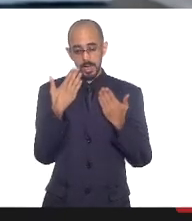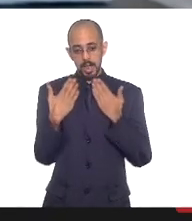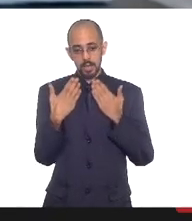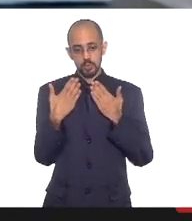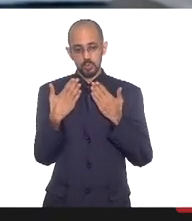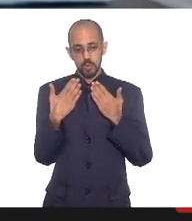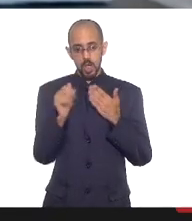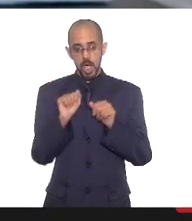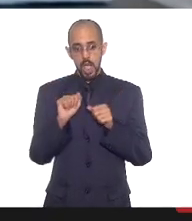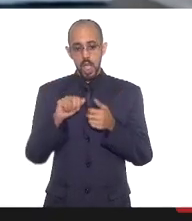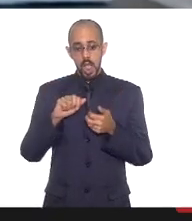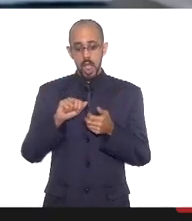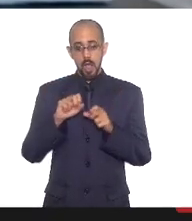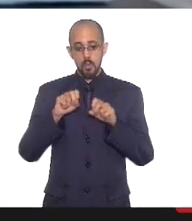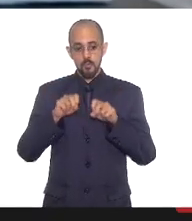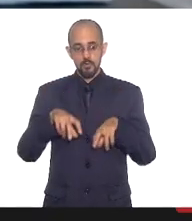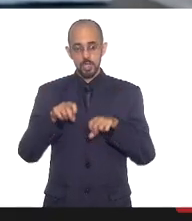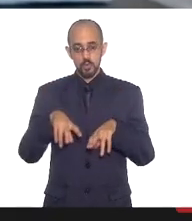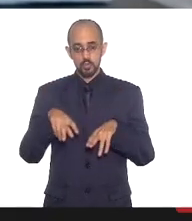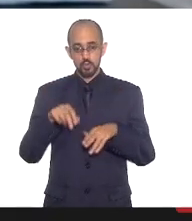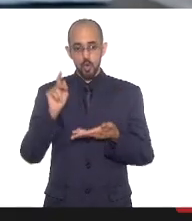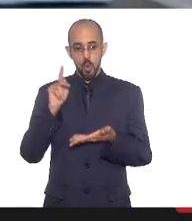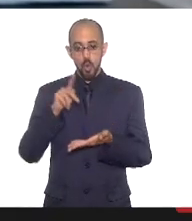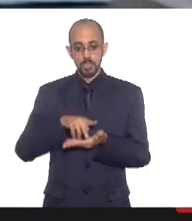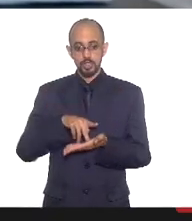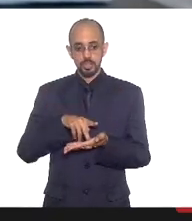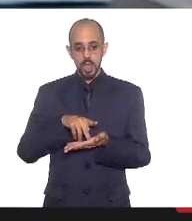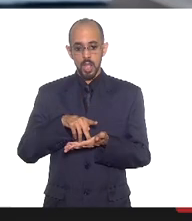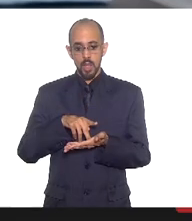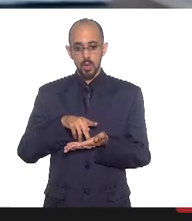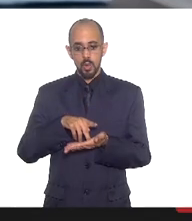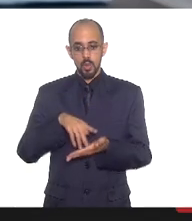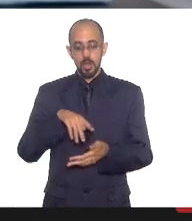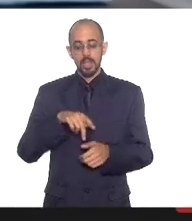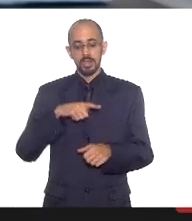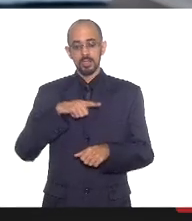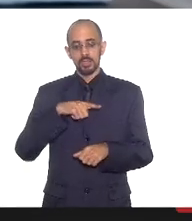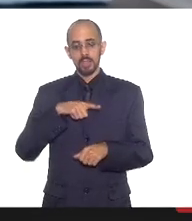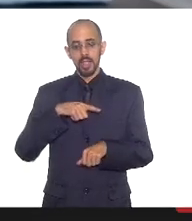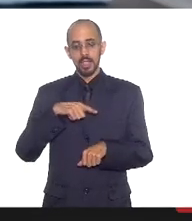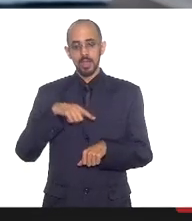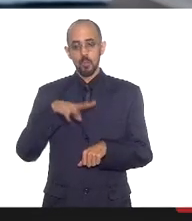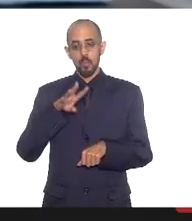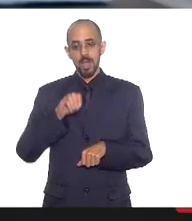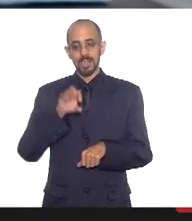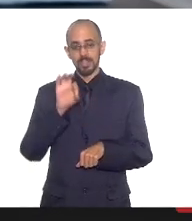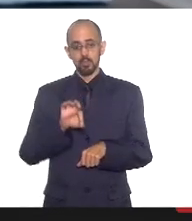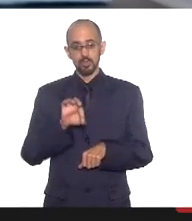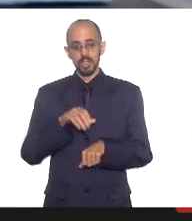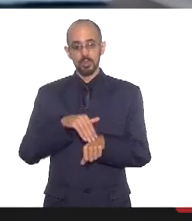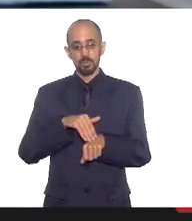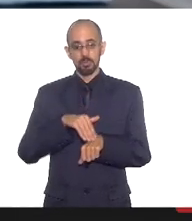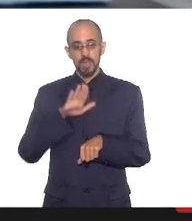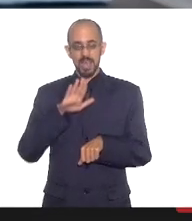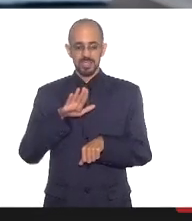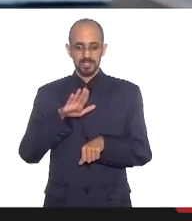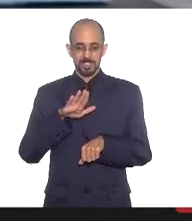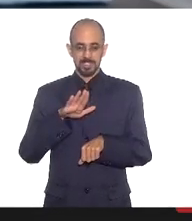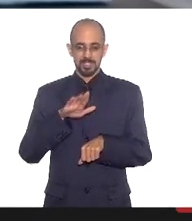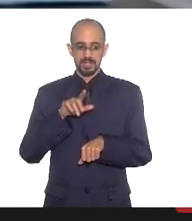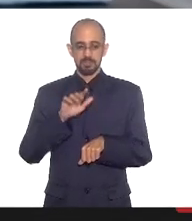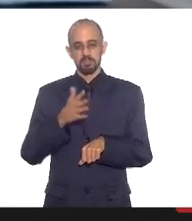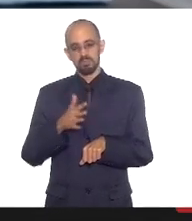ao vírus original de uma capacidade a continuação quarenta por cento maior o funcionamento é muito semelhante